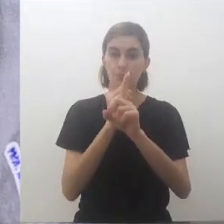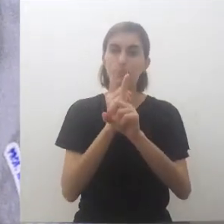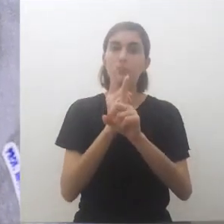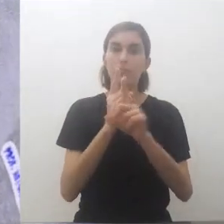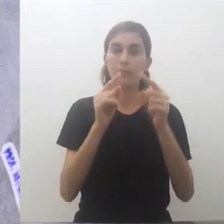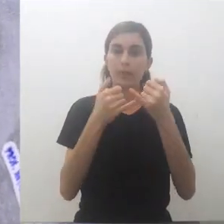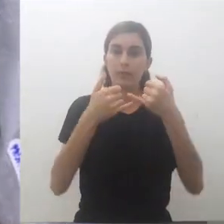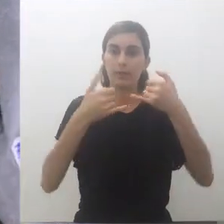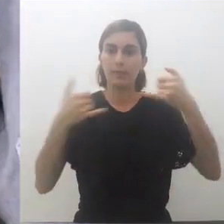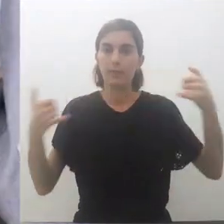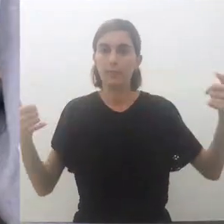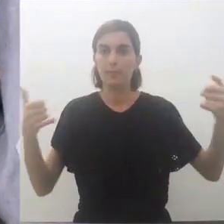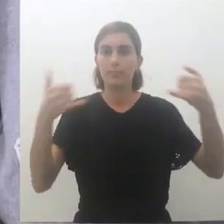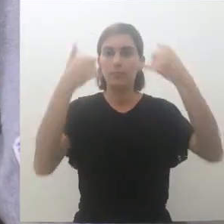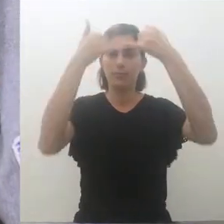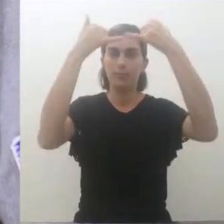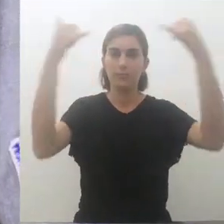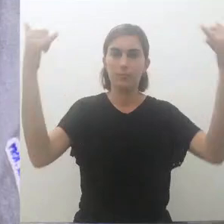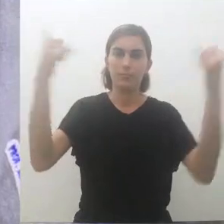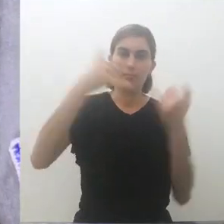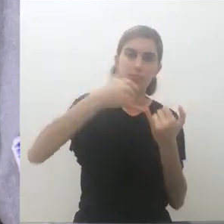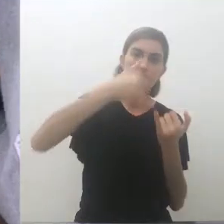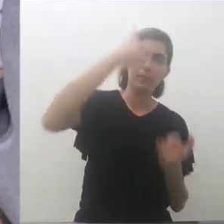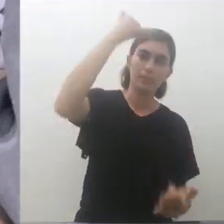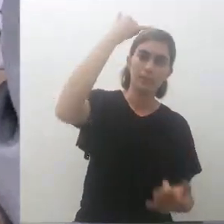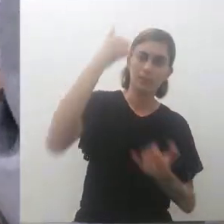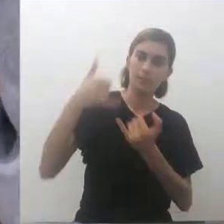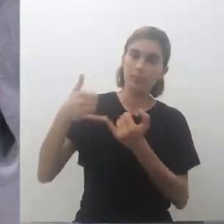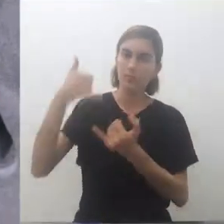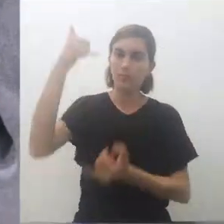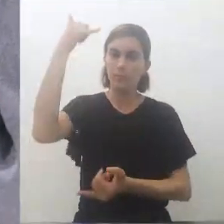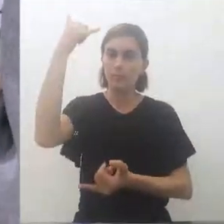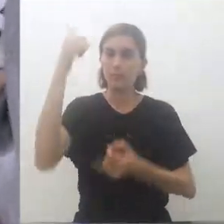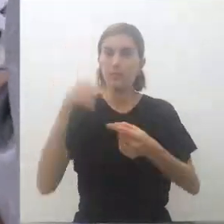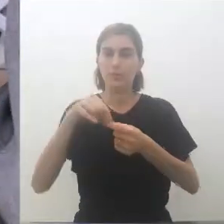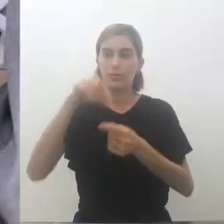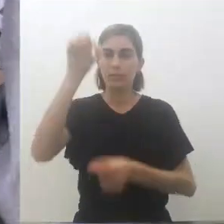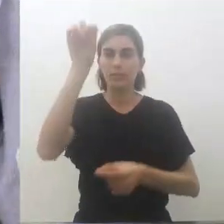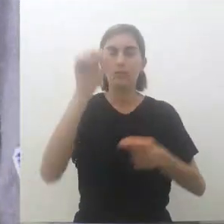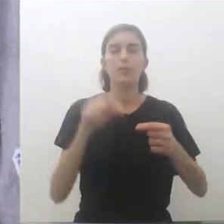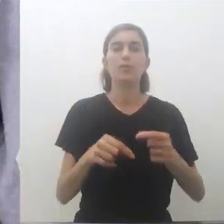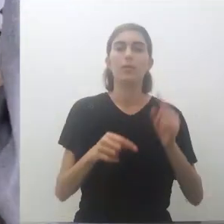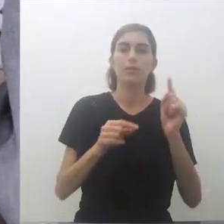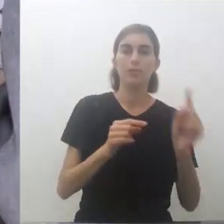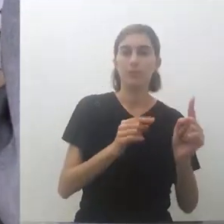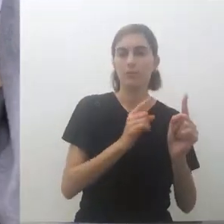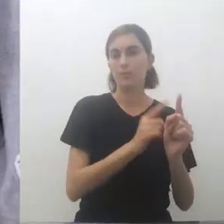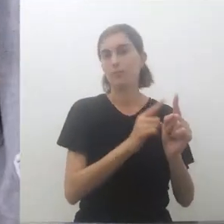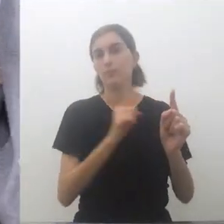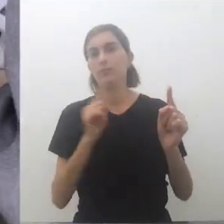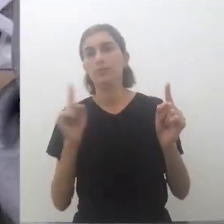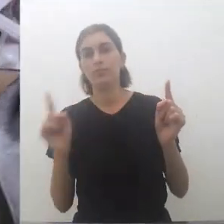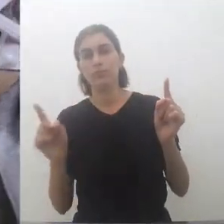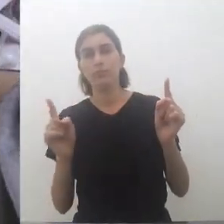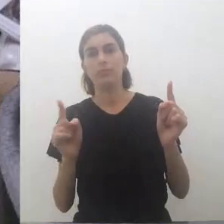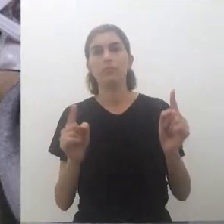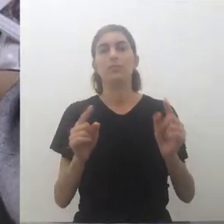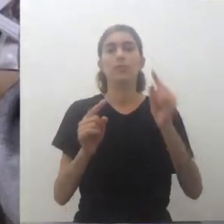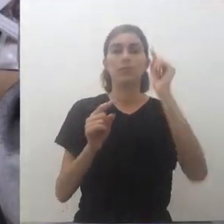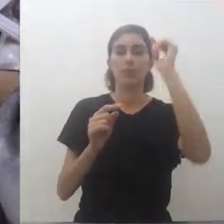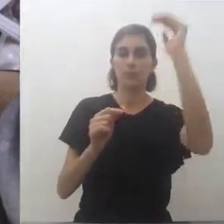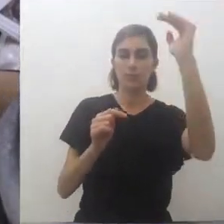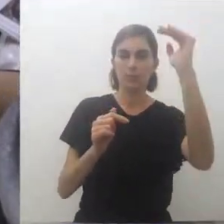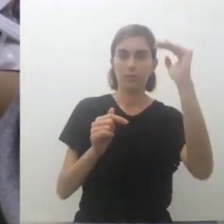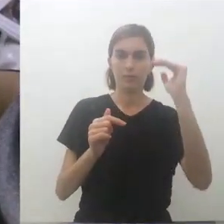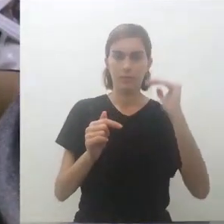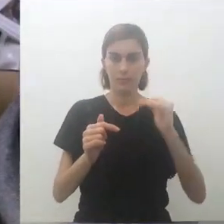linhas. Então, da forma que nós lemos, da esquerda para a direita, de cima para